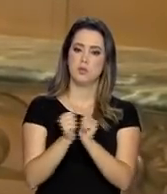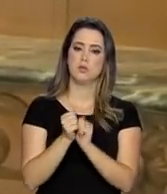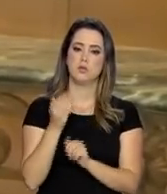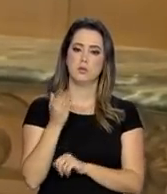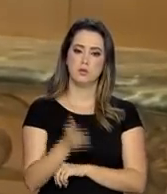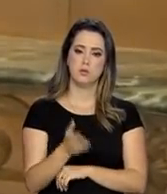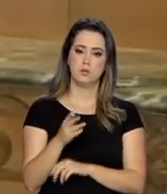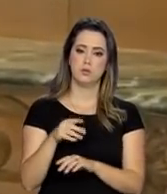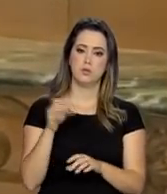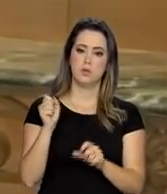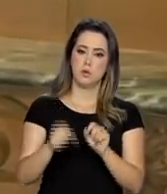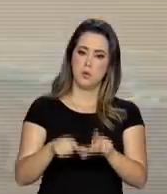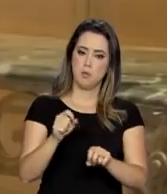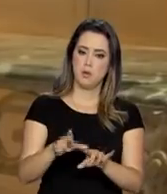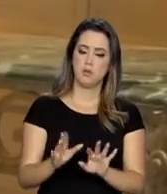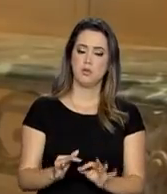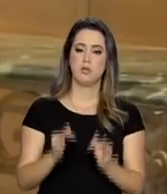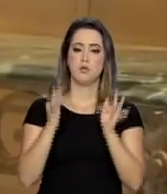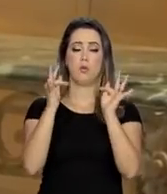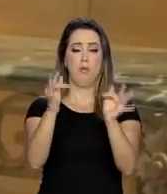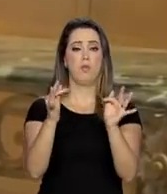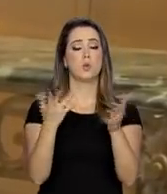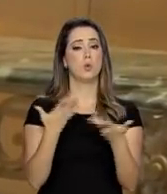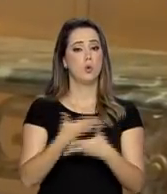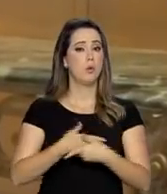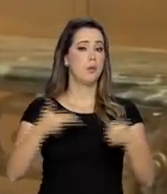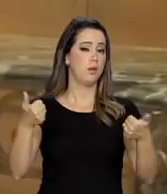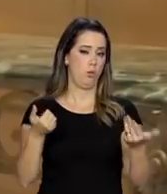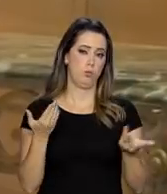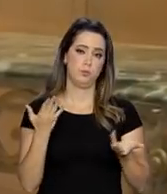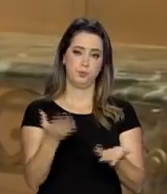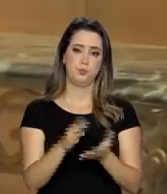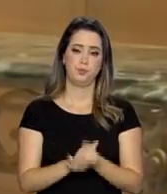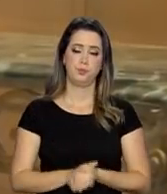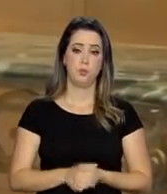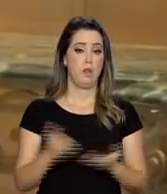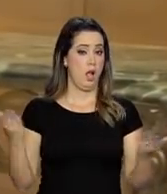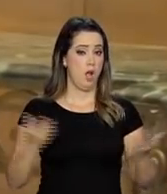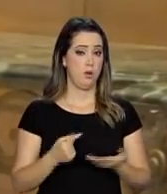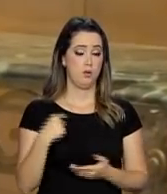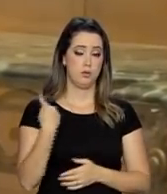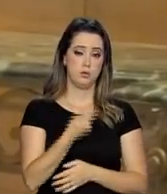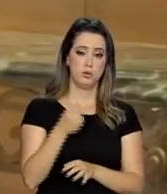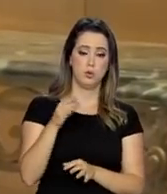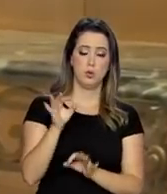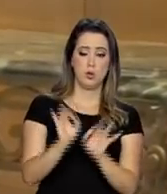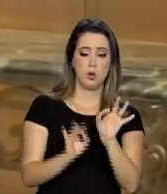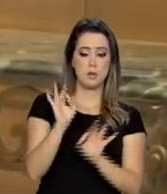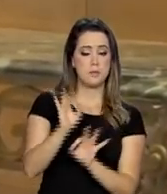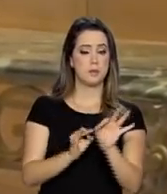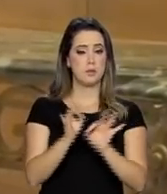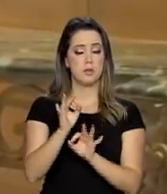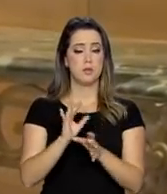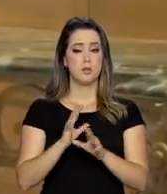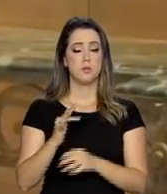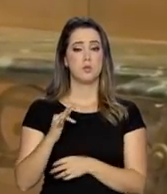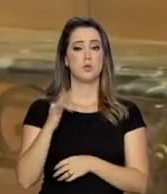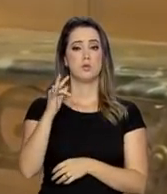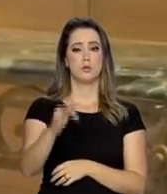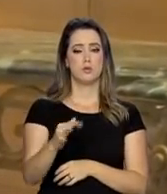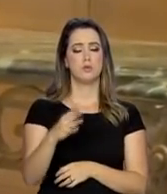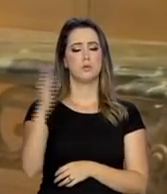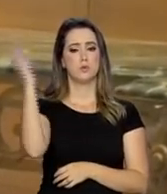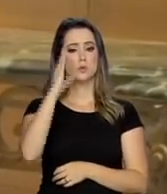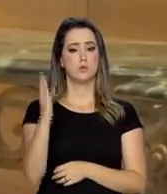presentes, plantando o futuro. São essas relações que permitem, que fazem com que nós possamos melhorar o turismo